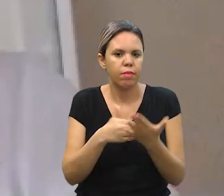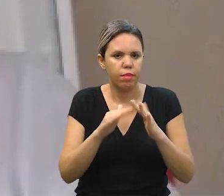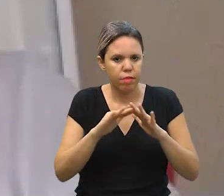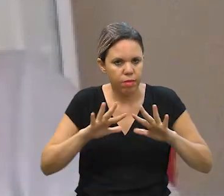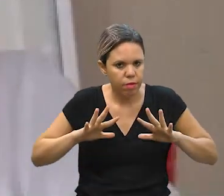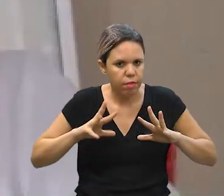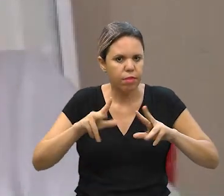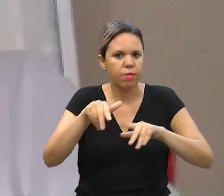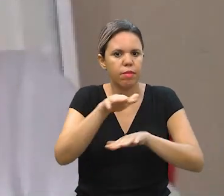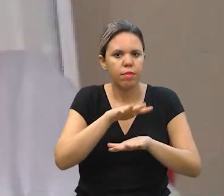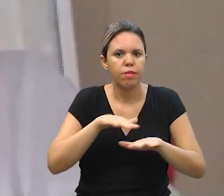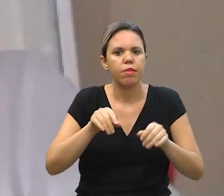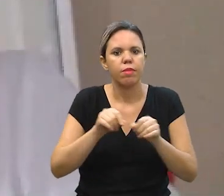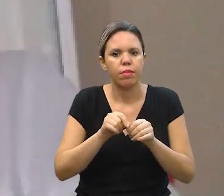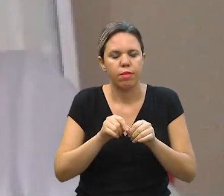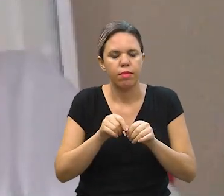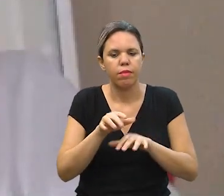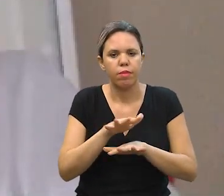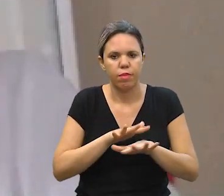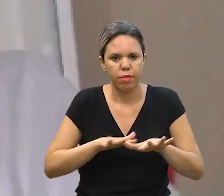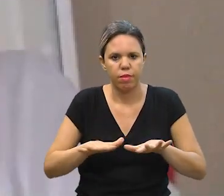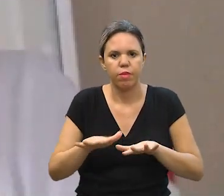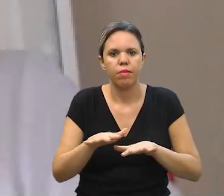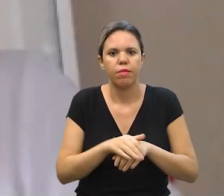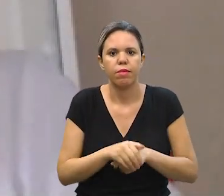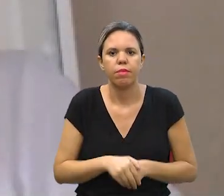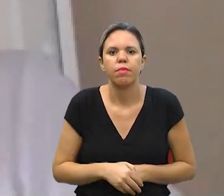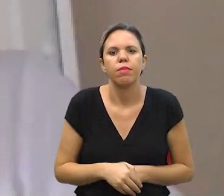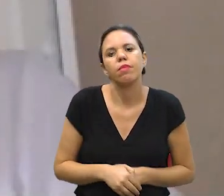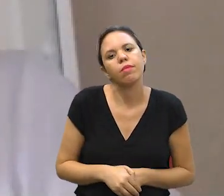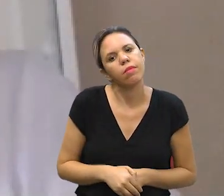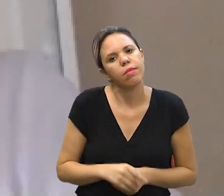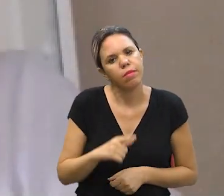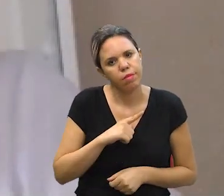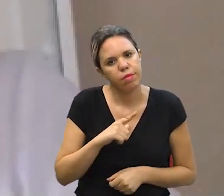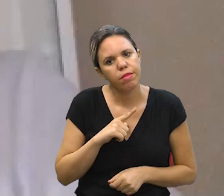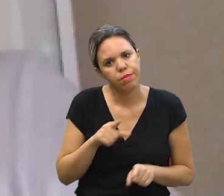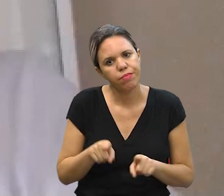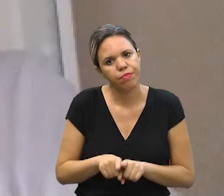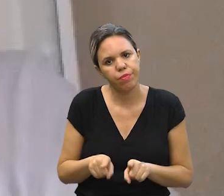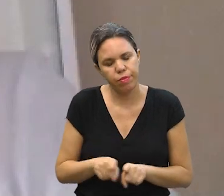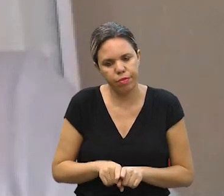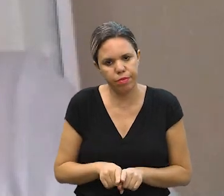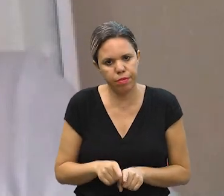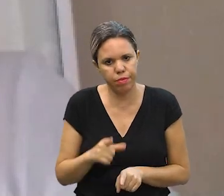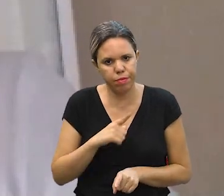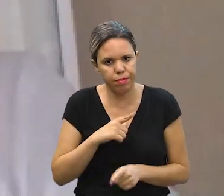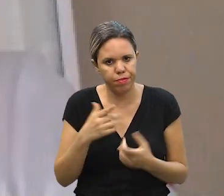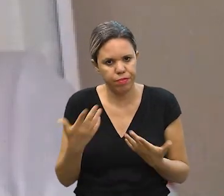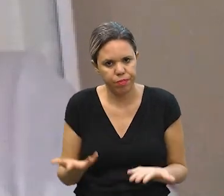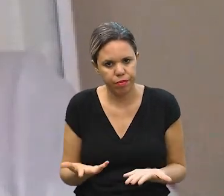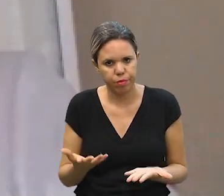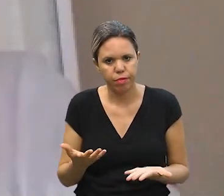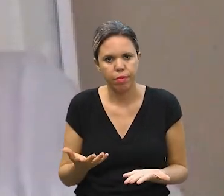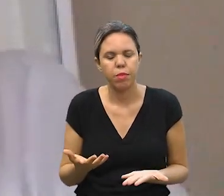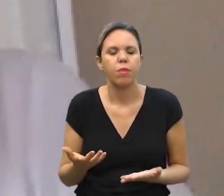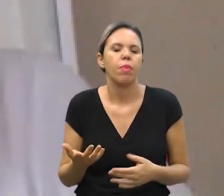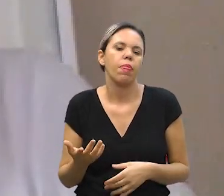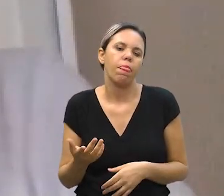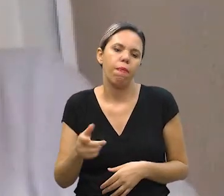para todos, uma escola inclusiva. Temos, inclusive, um de